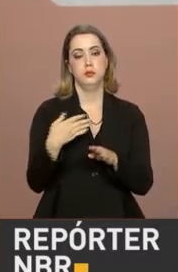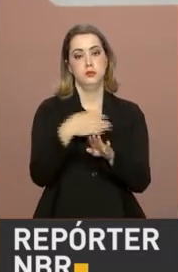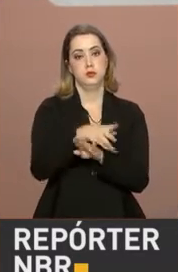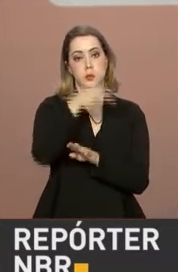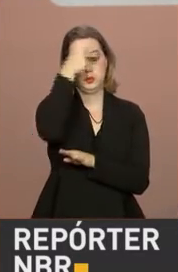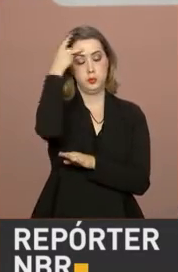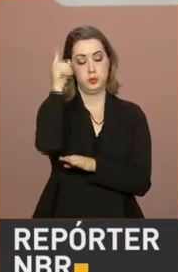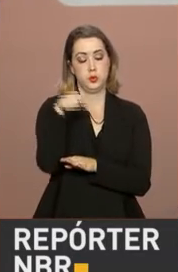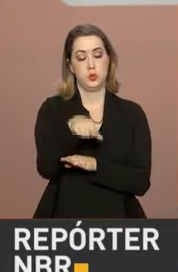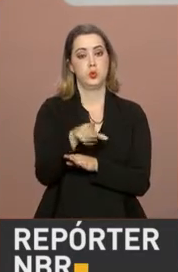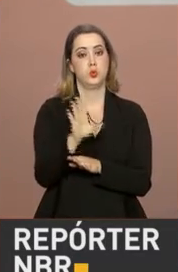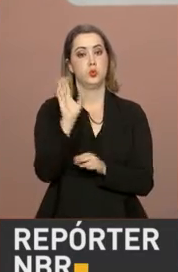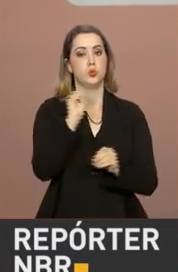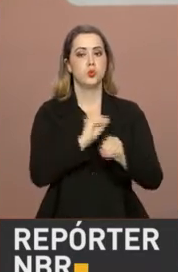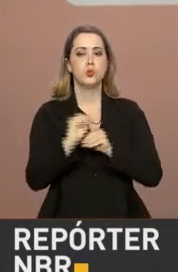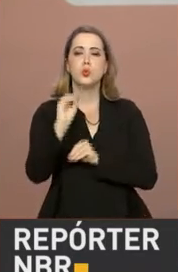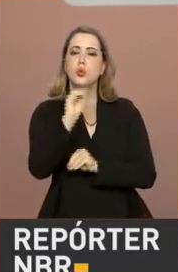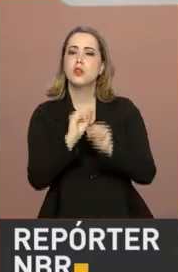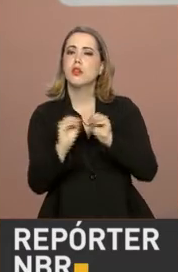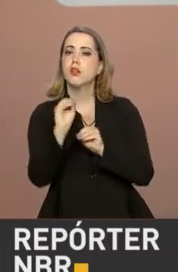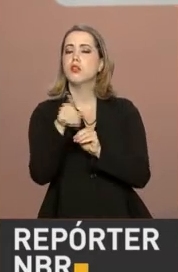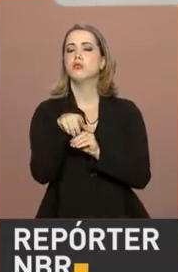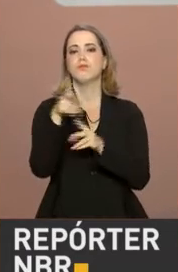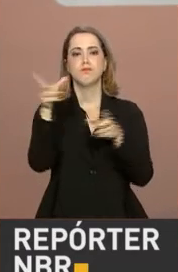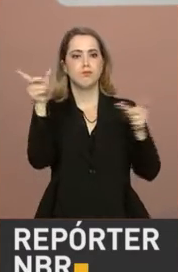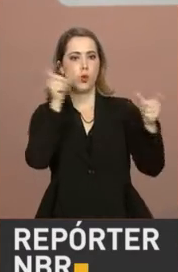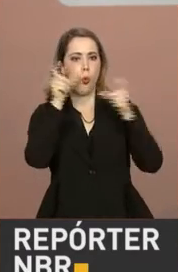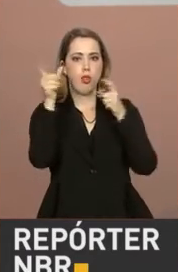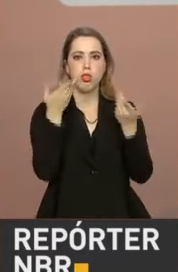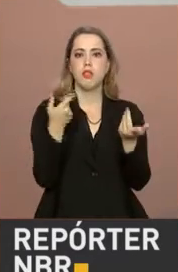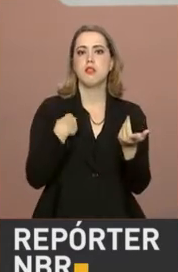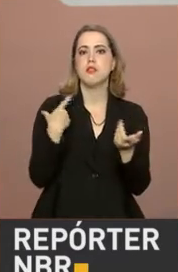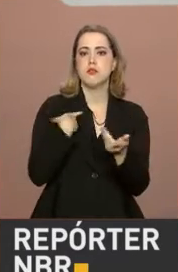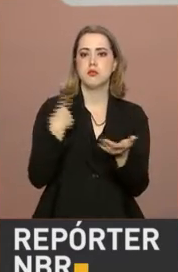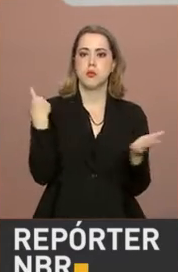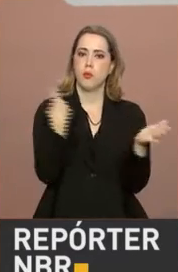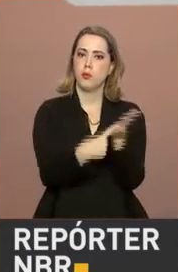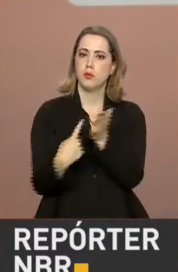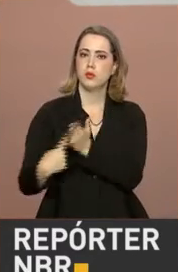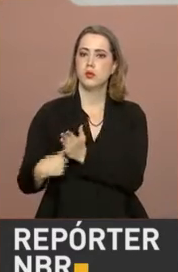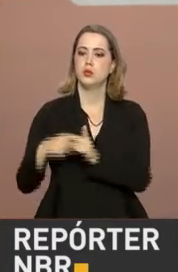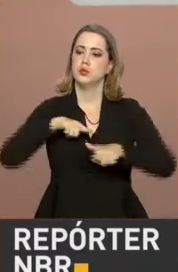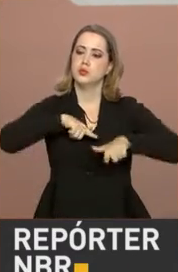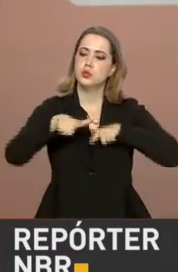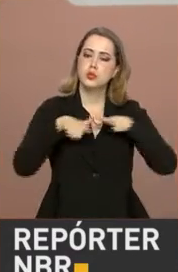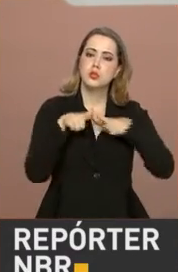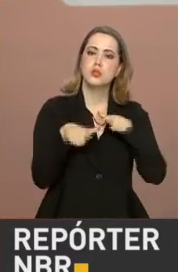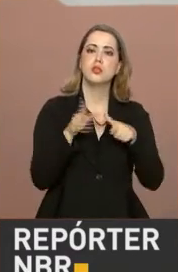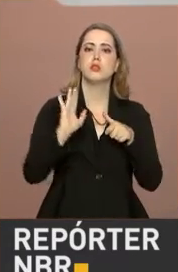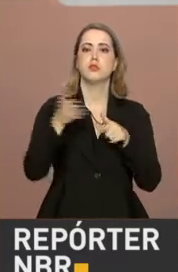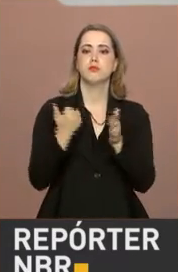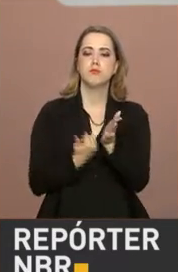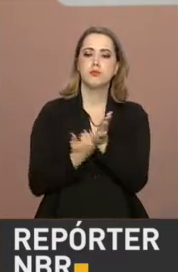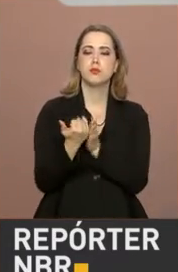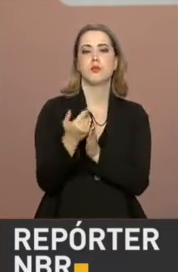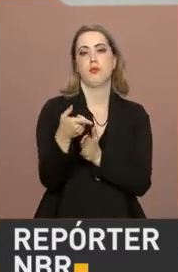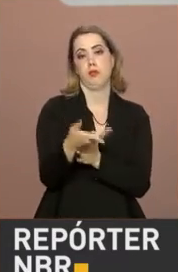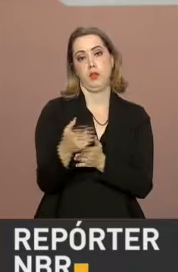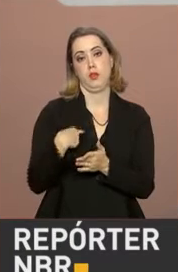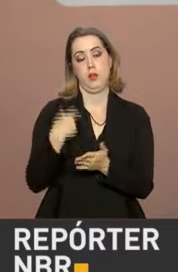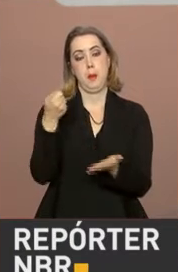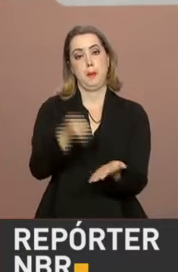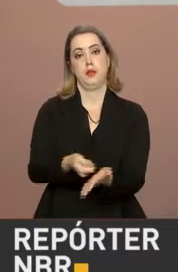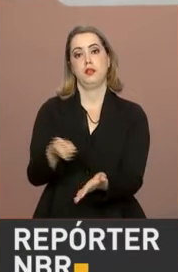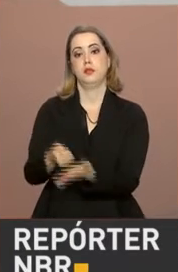culturais cuidando aí com muita atenção e com muito compromisso de atividades que estão lá na ponta esses pagamentos